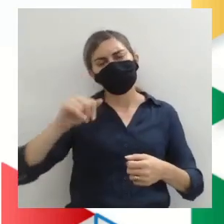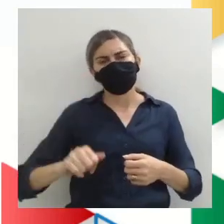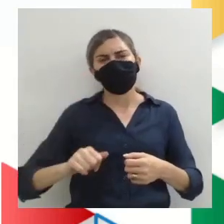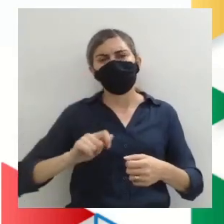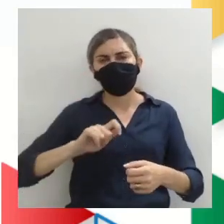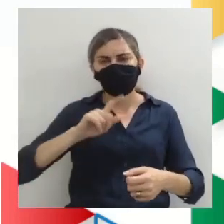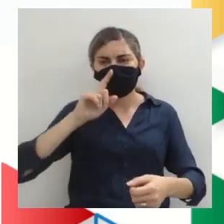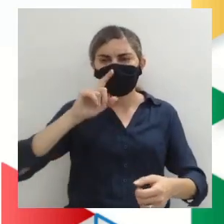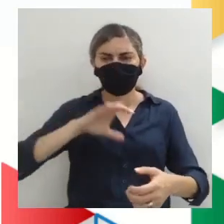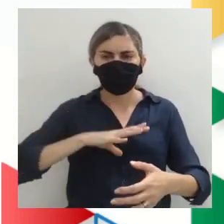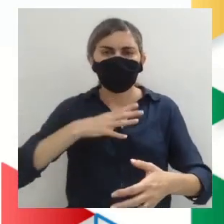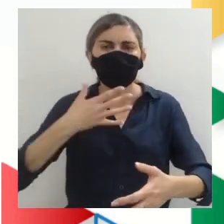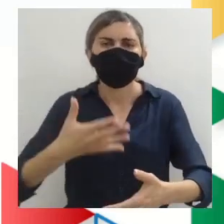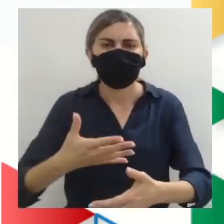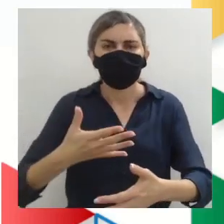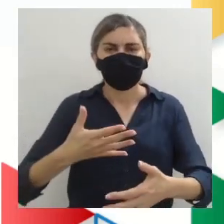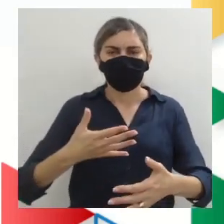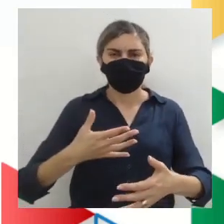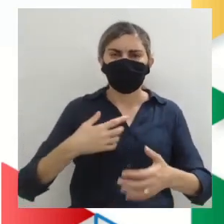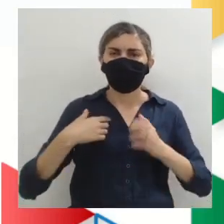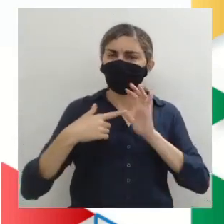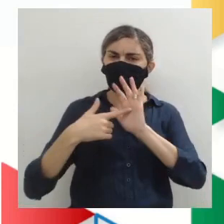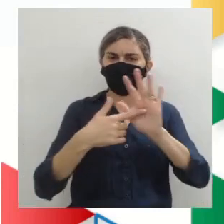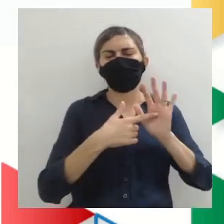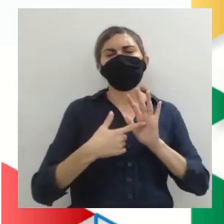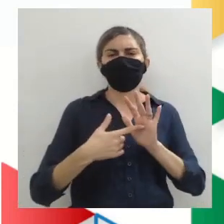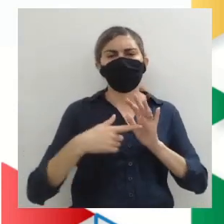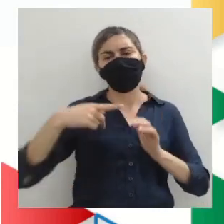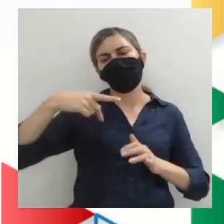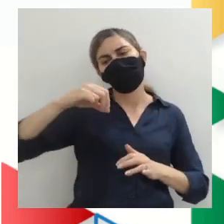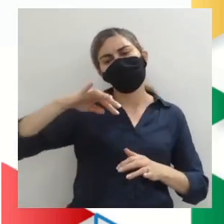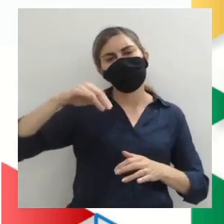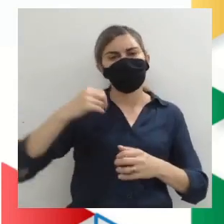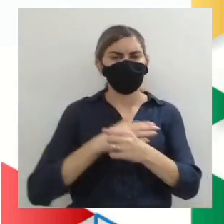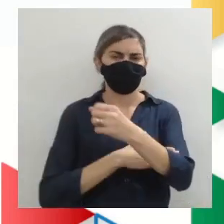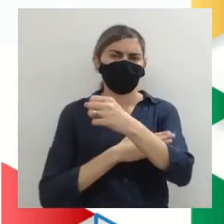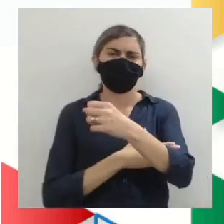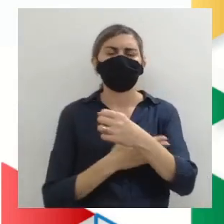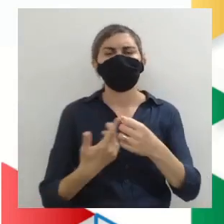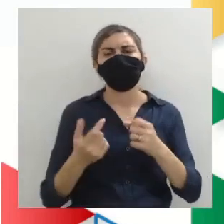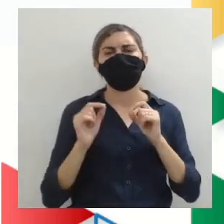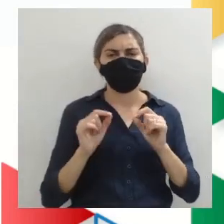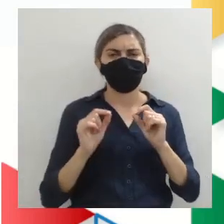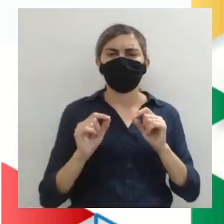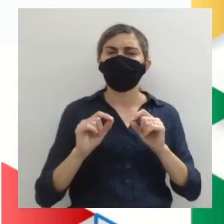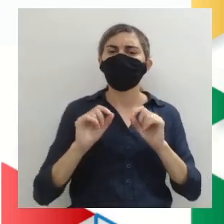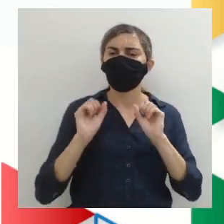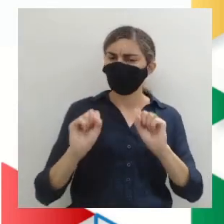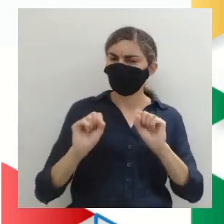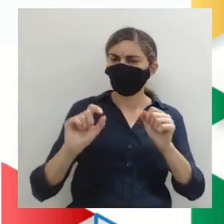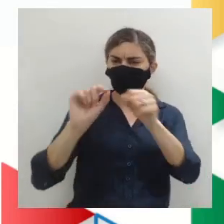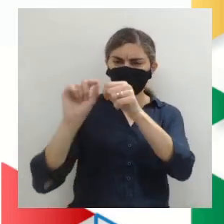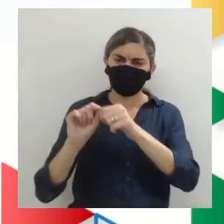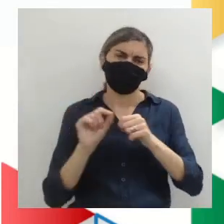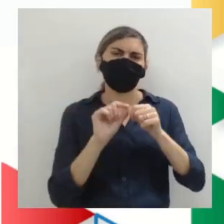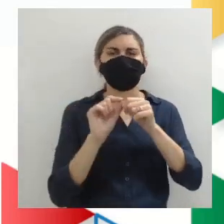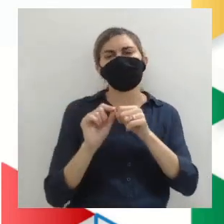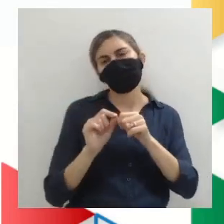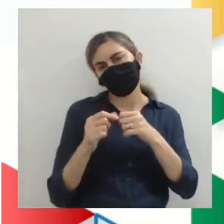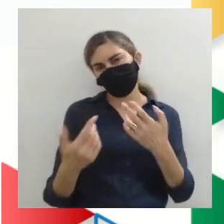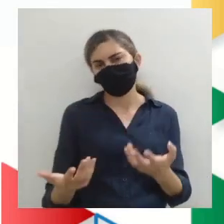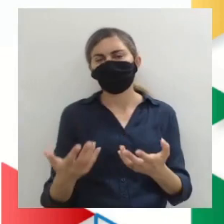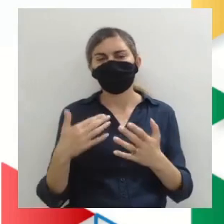demonstra o que está sendo realizado, enquanto a potência refere-se ao que se pode realizar.